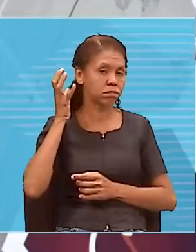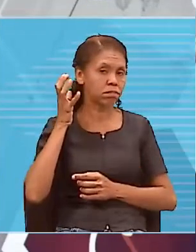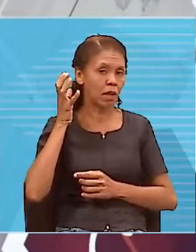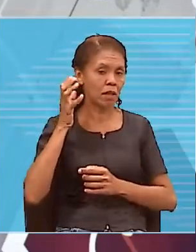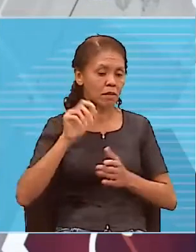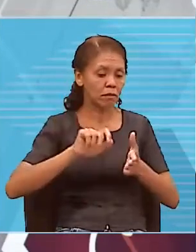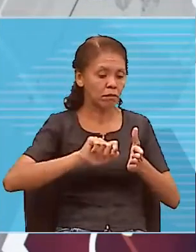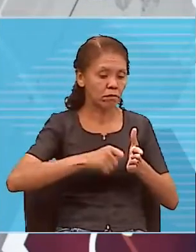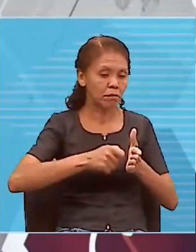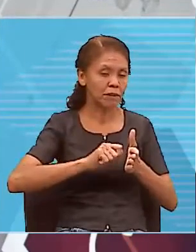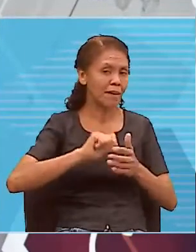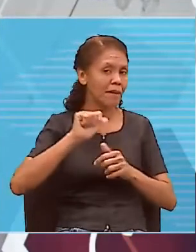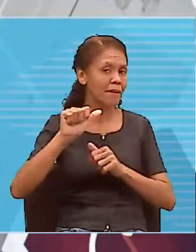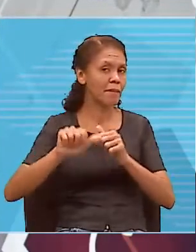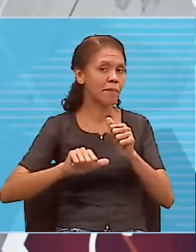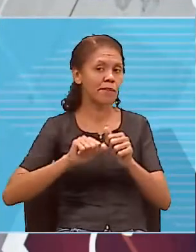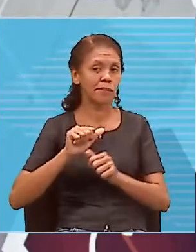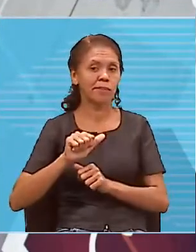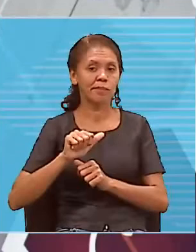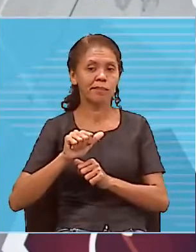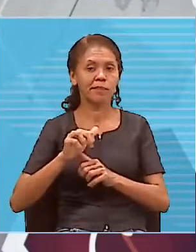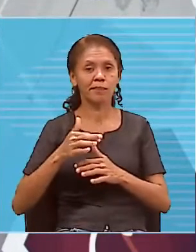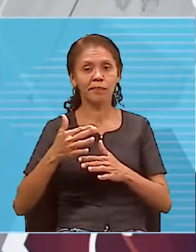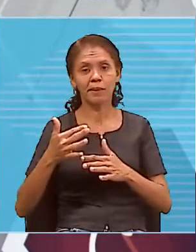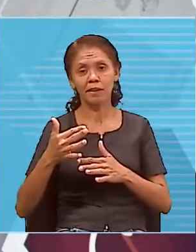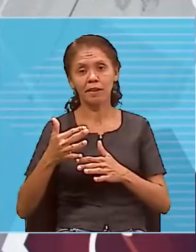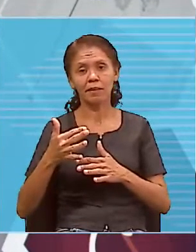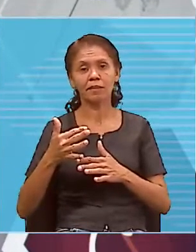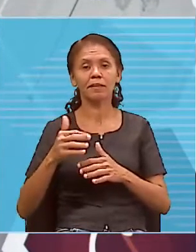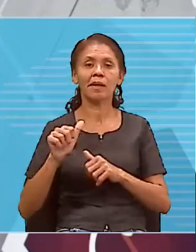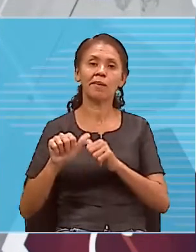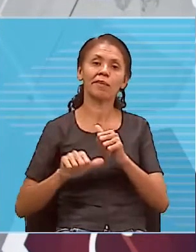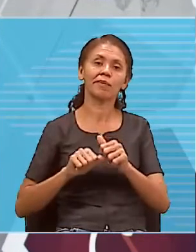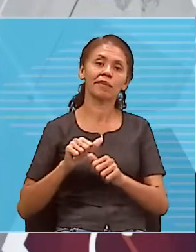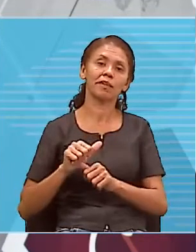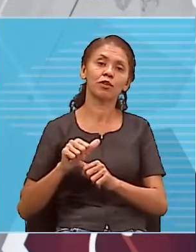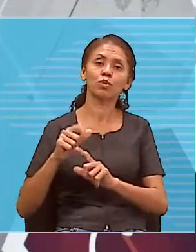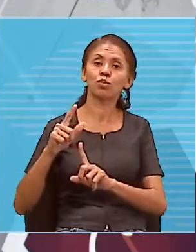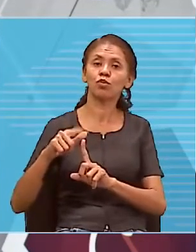onda Você está mudando ali a rádio